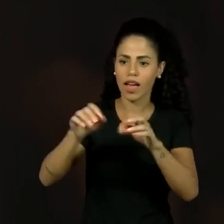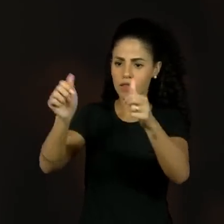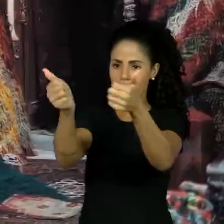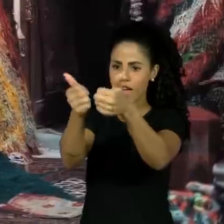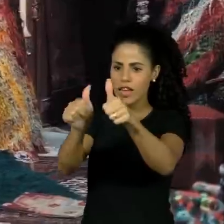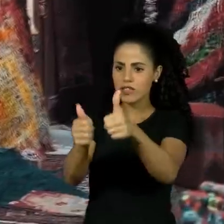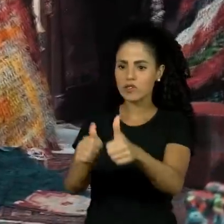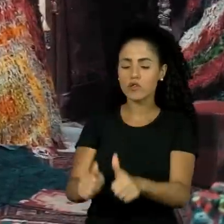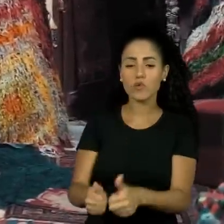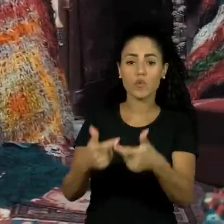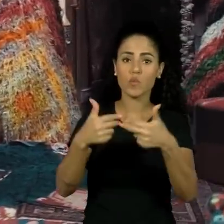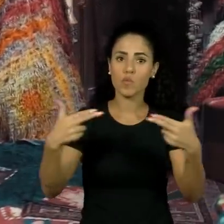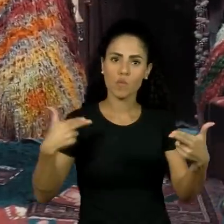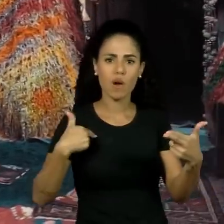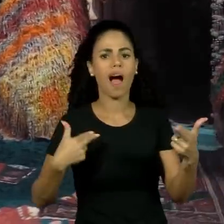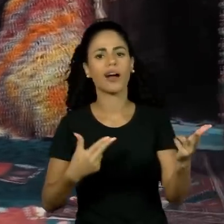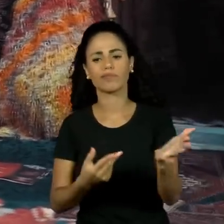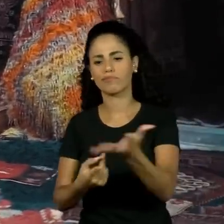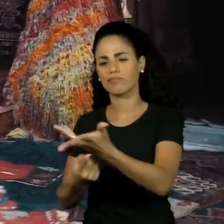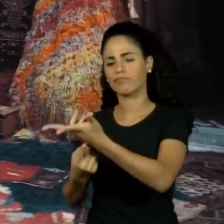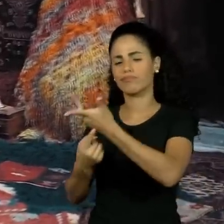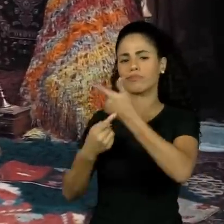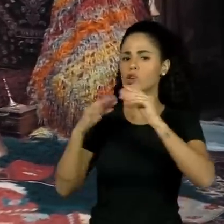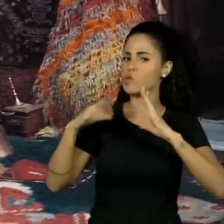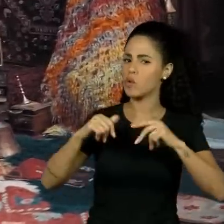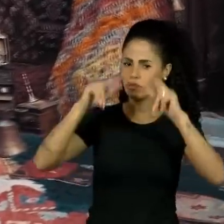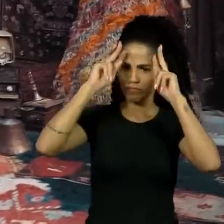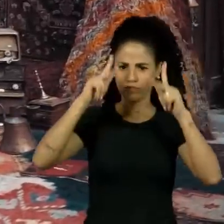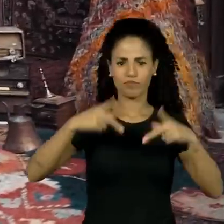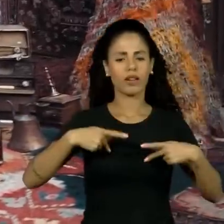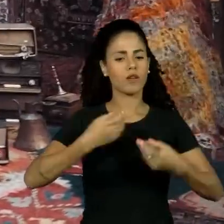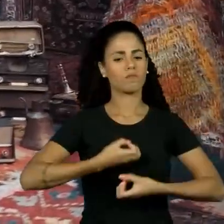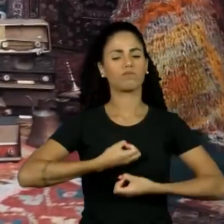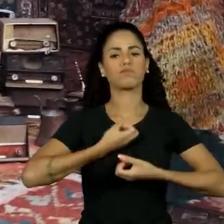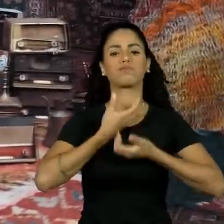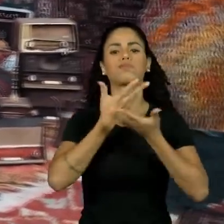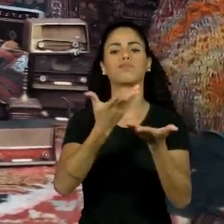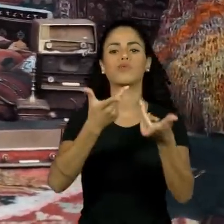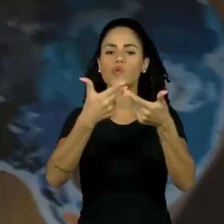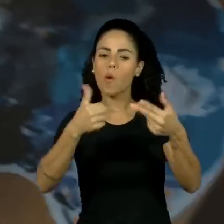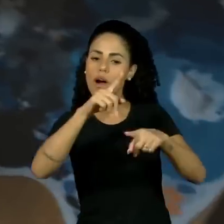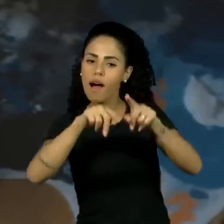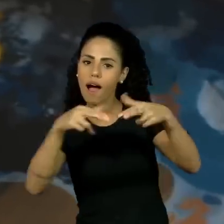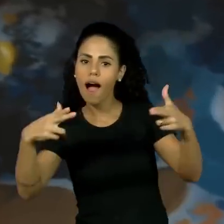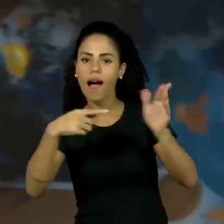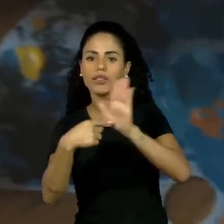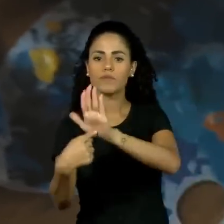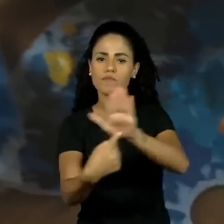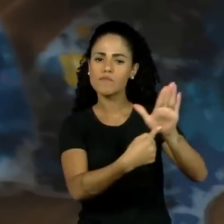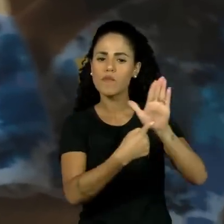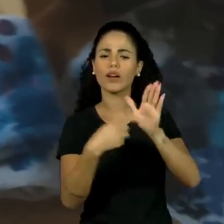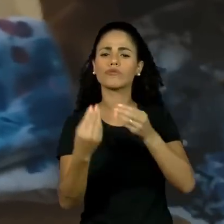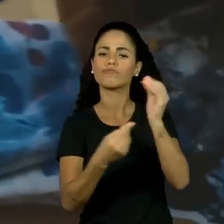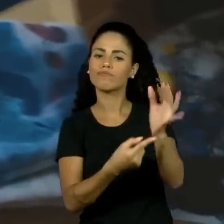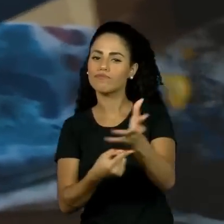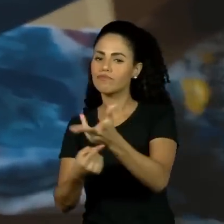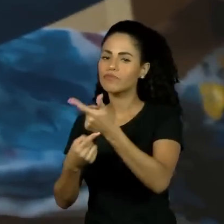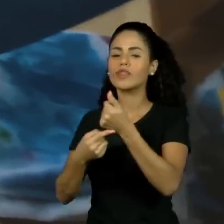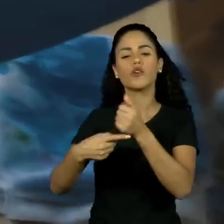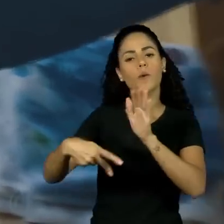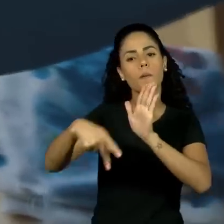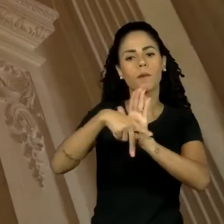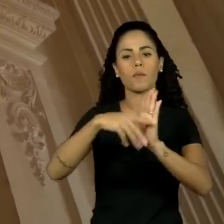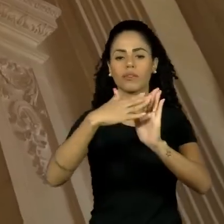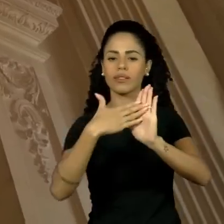escultura, arte têxtil e toda a expressão humana que transforma materiais em imagens e objetos com sentido estético